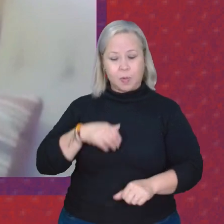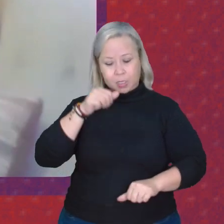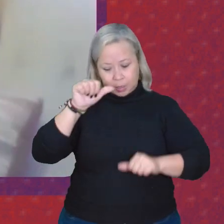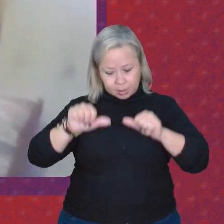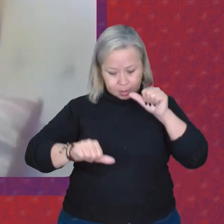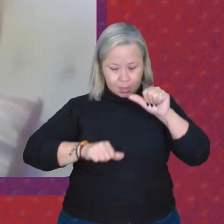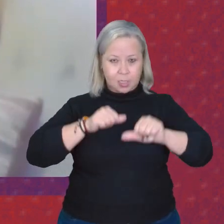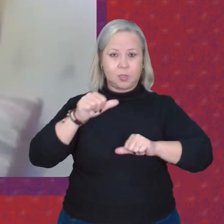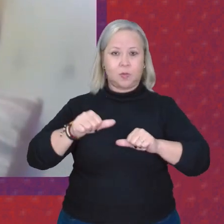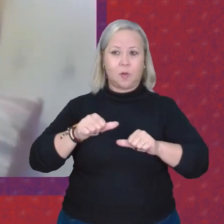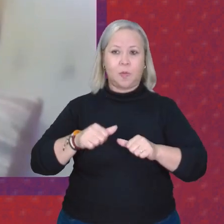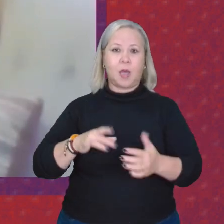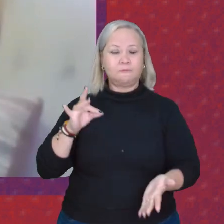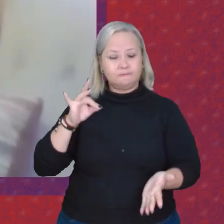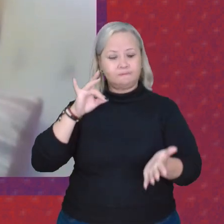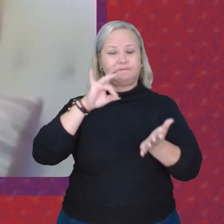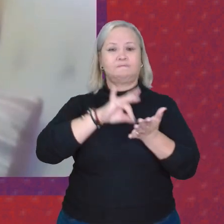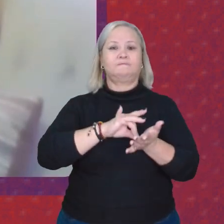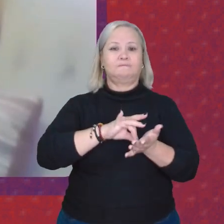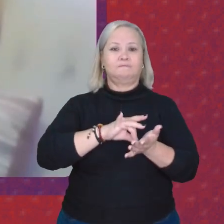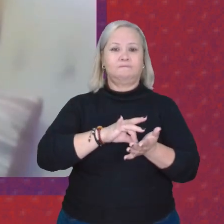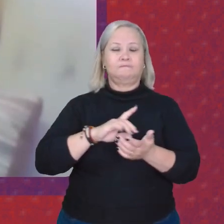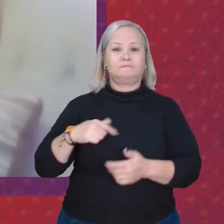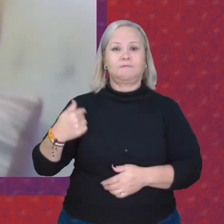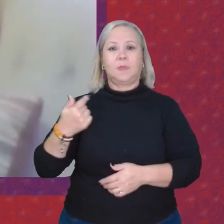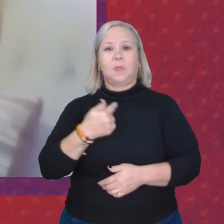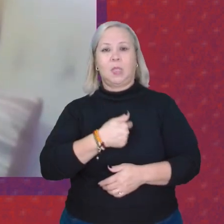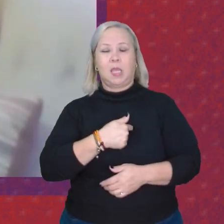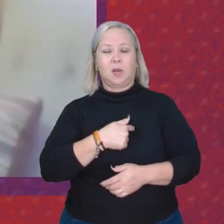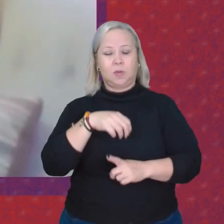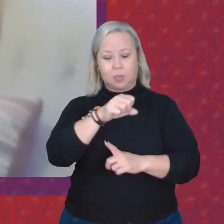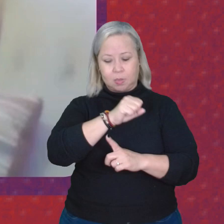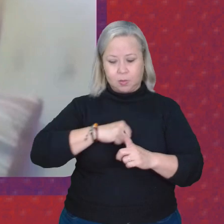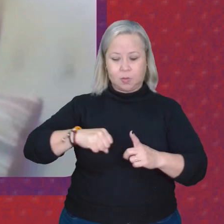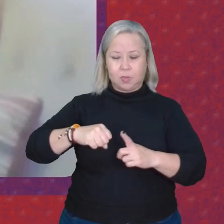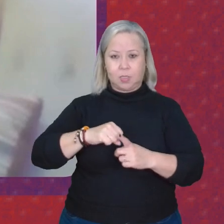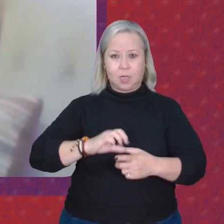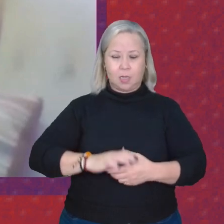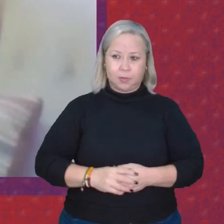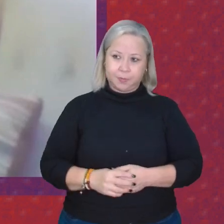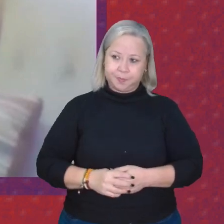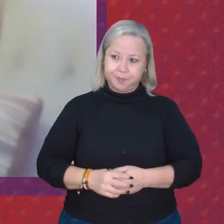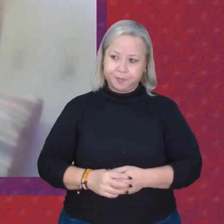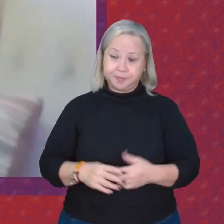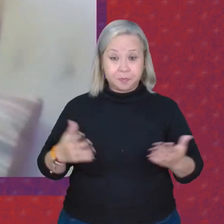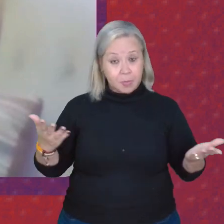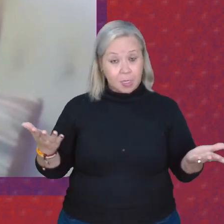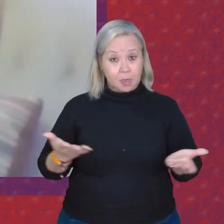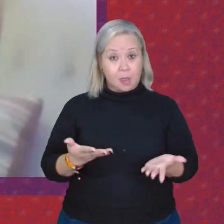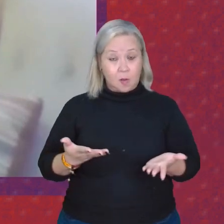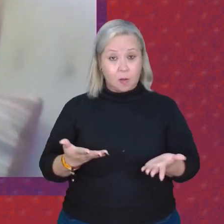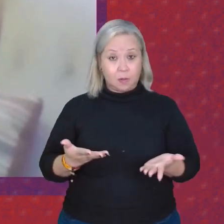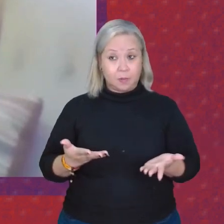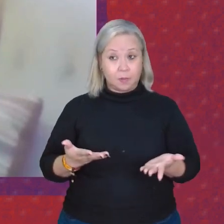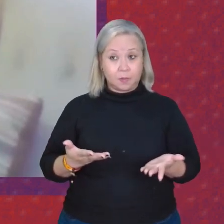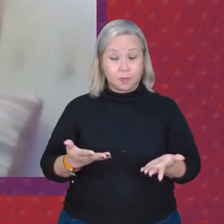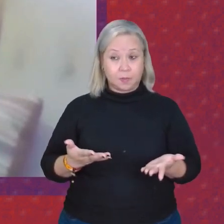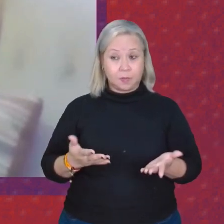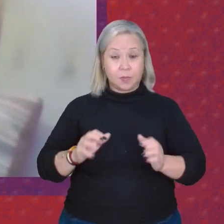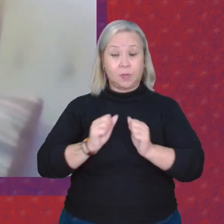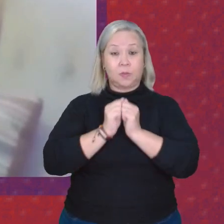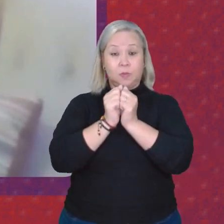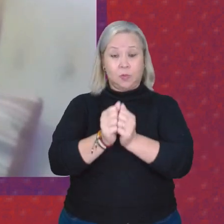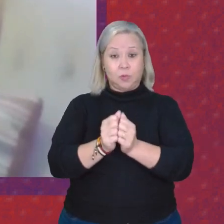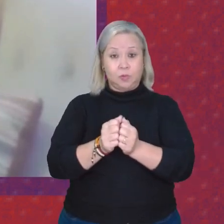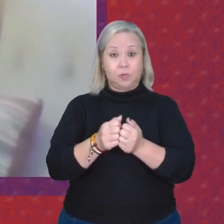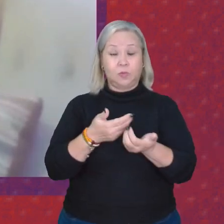transformar verdadeiramente a nossa sociedade. Agora, junto a